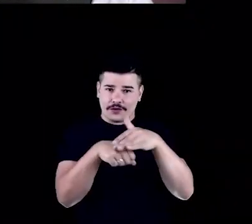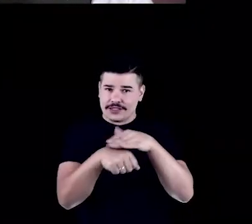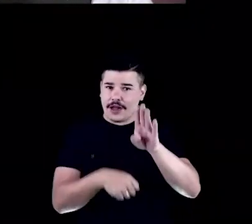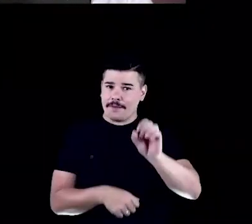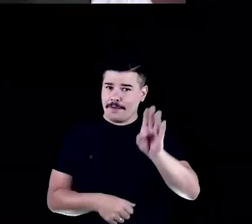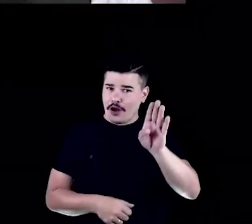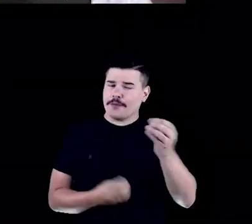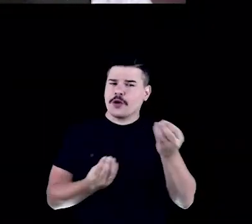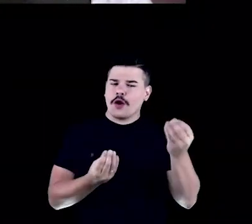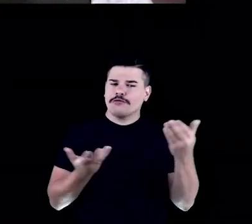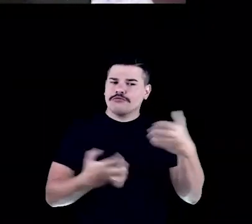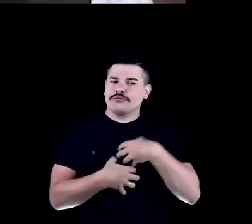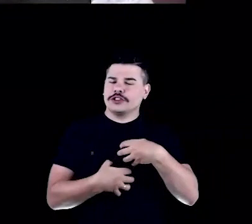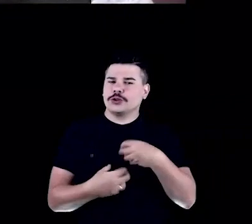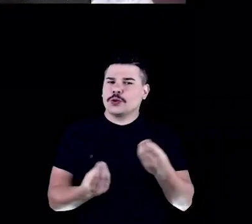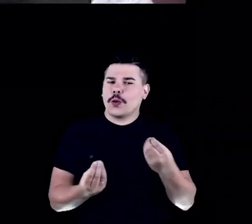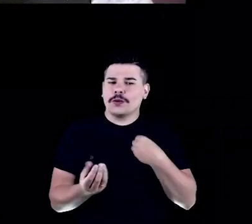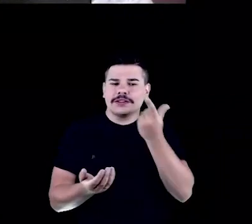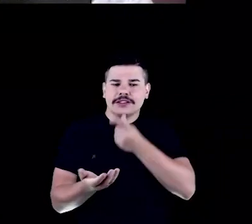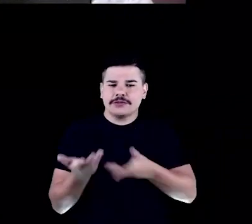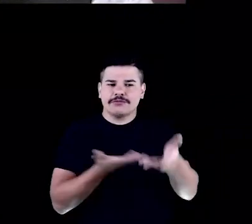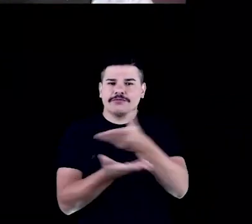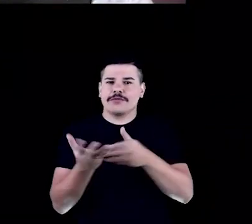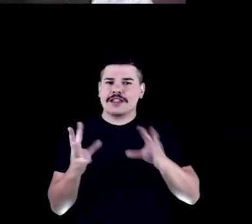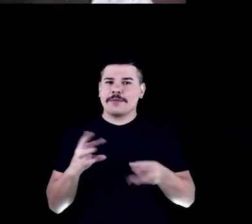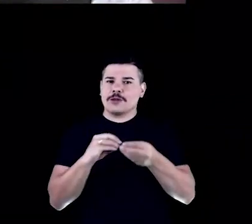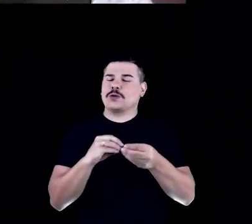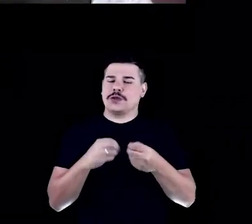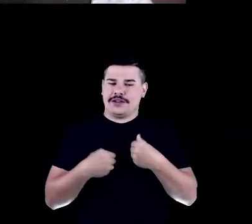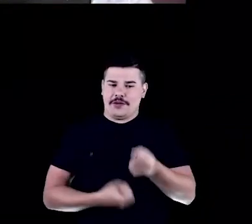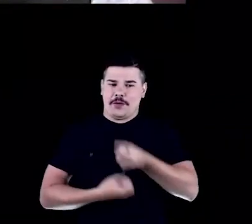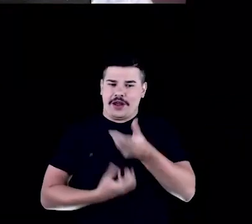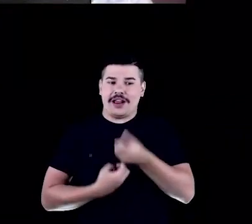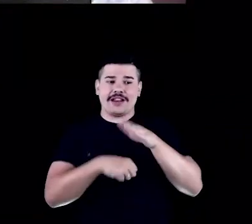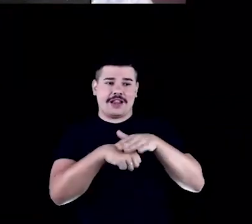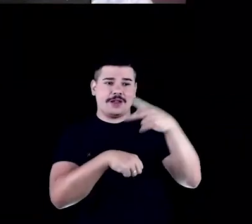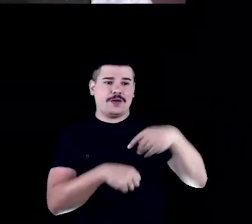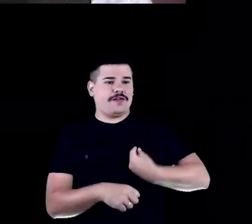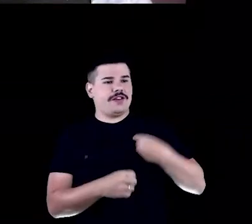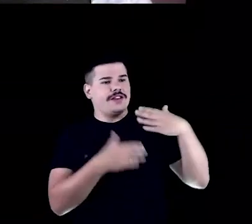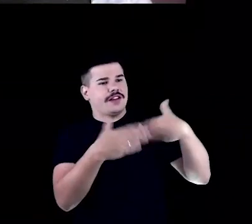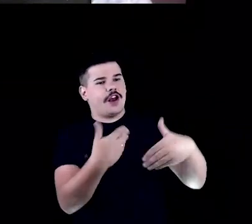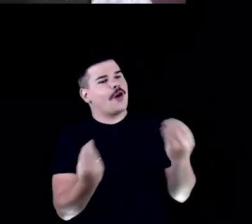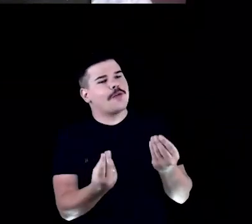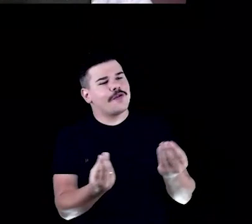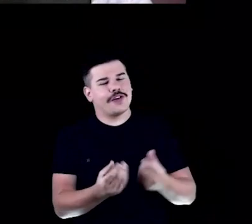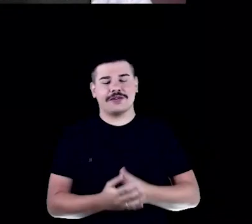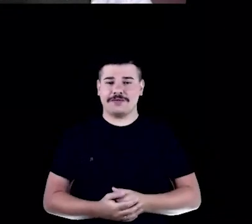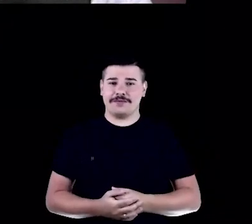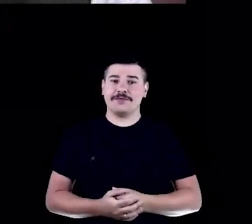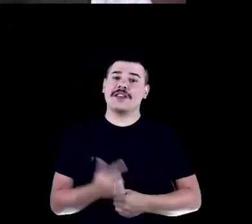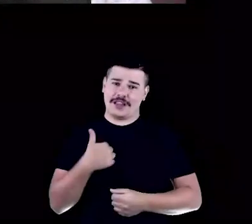Quer falar um pouquinho, Bob, sobre como ter chegou nessa nesse hibridismo também? Como isso foi se constituindo na sua trajetória, meu